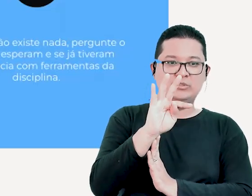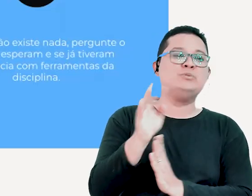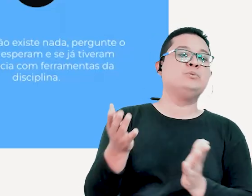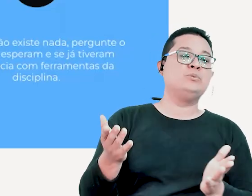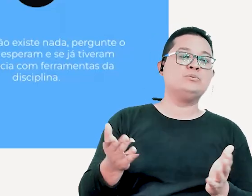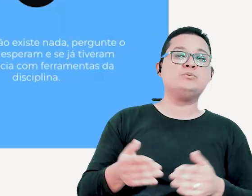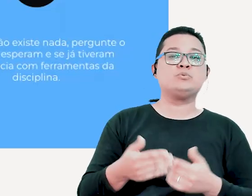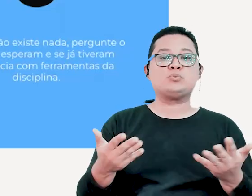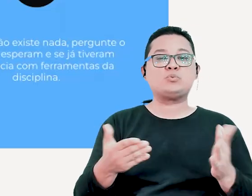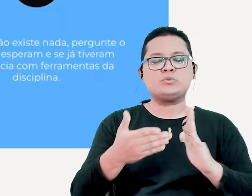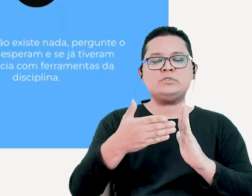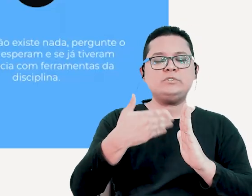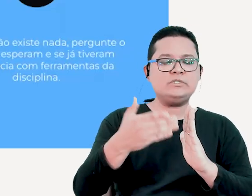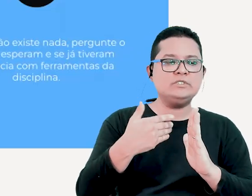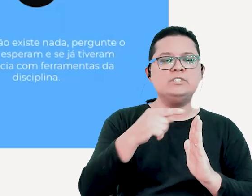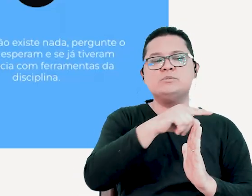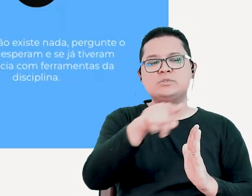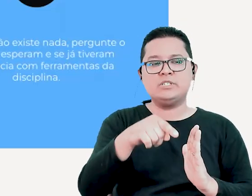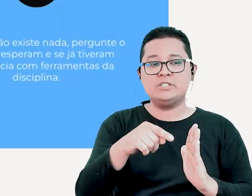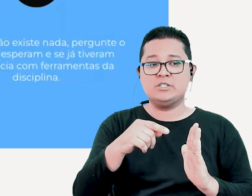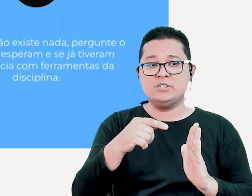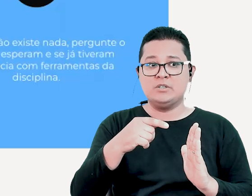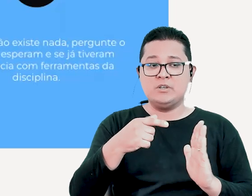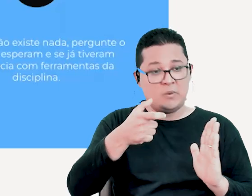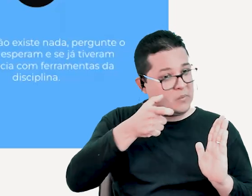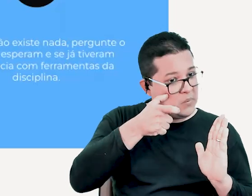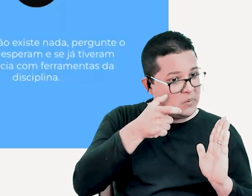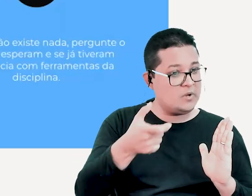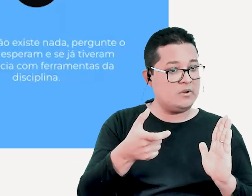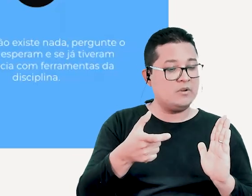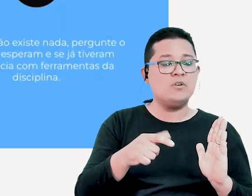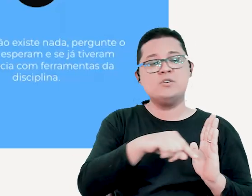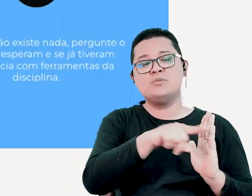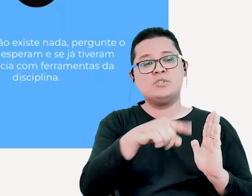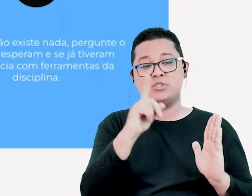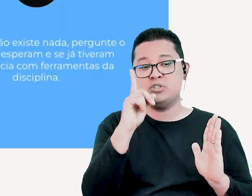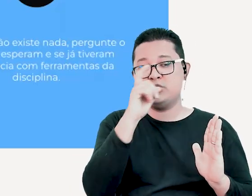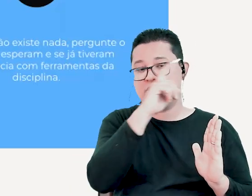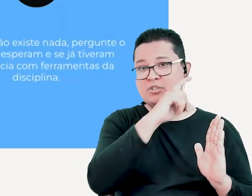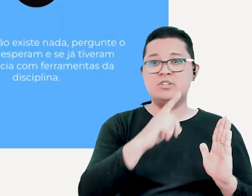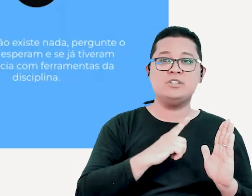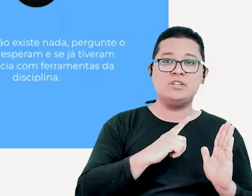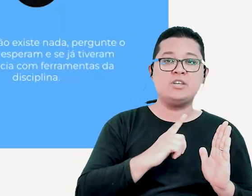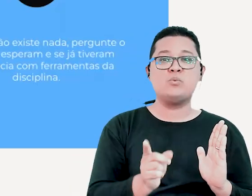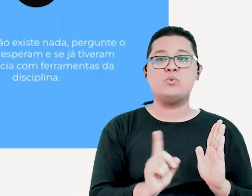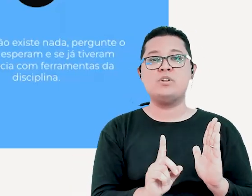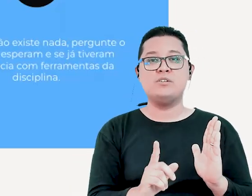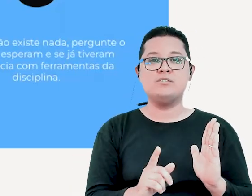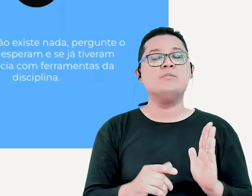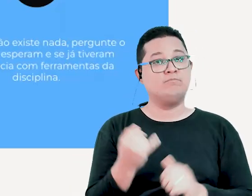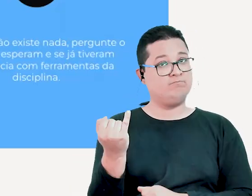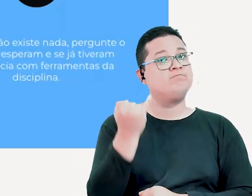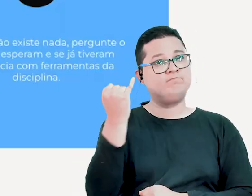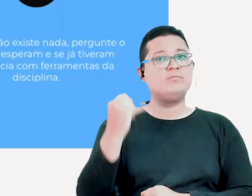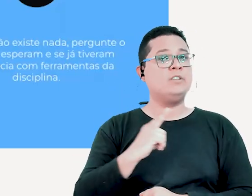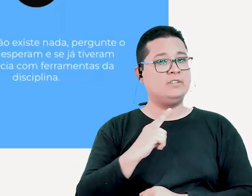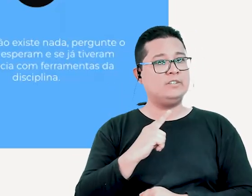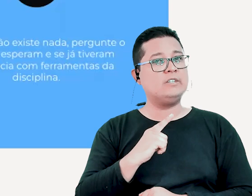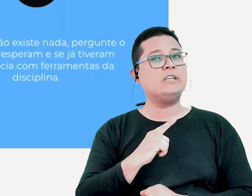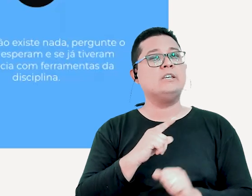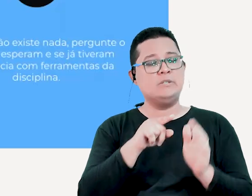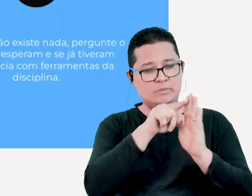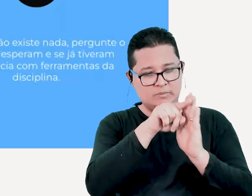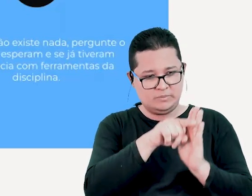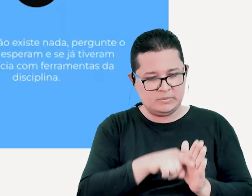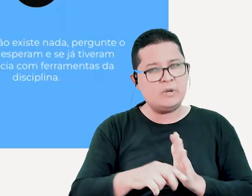principais dificuldades, enfim. É muito importante a gente ter esses dados, né? E a gente ter essa sensibilidade de estar ali